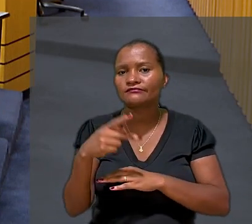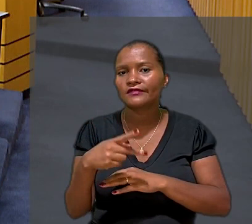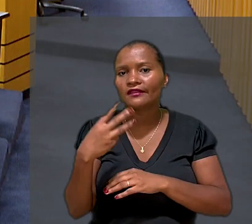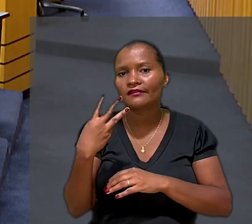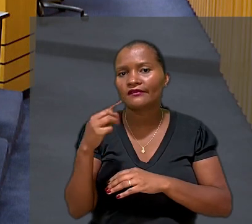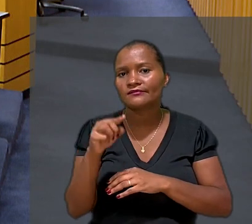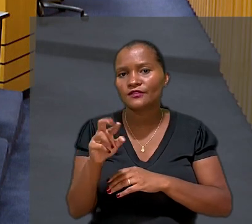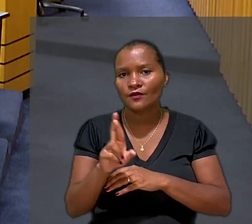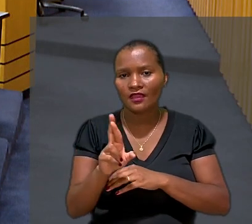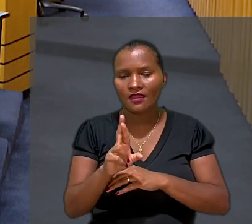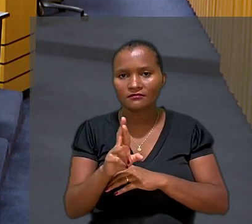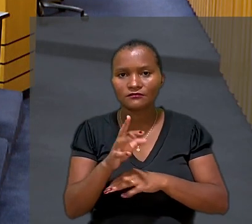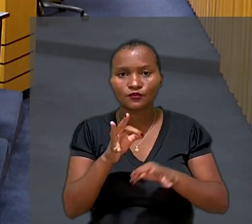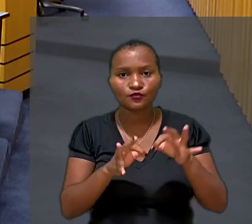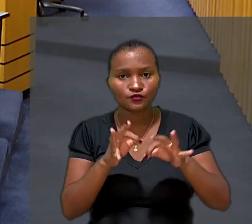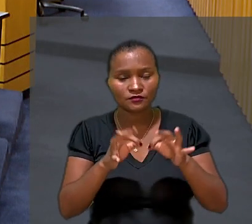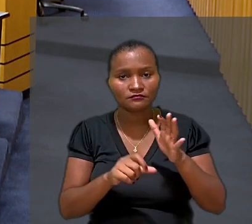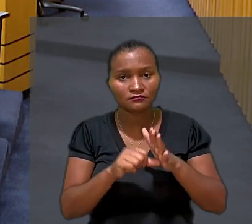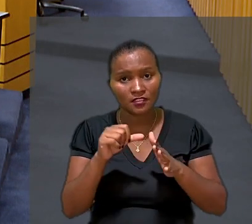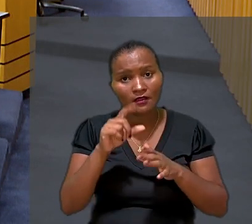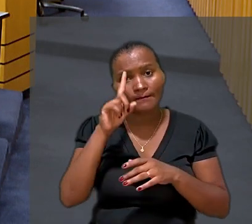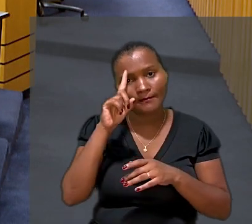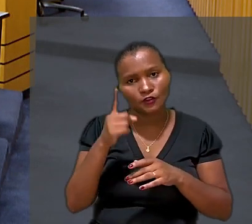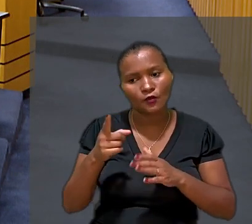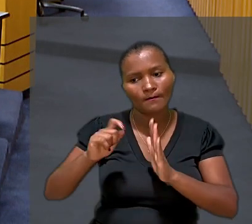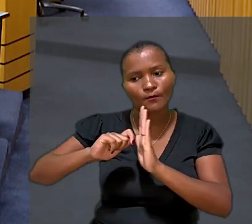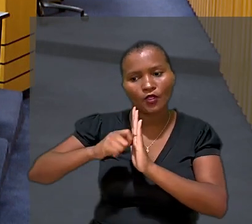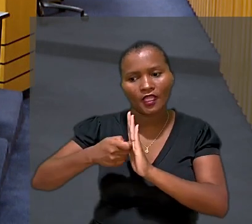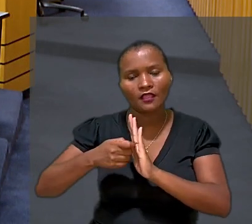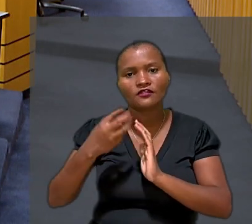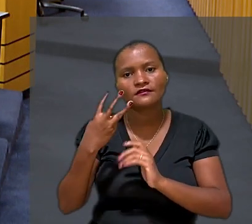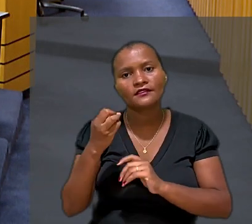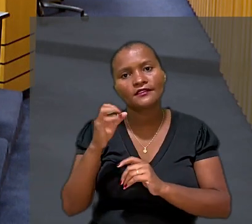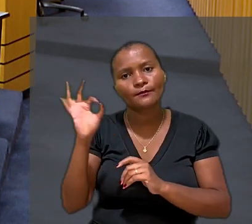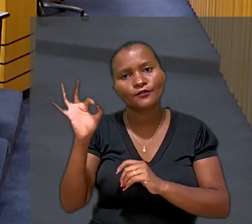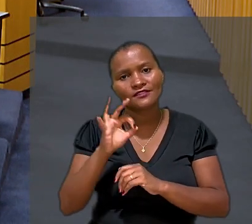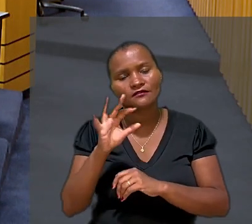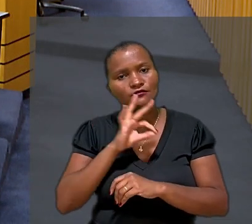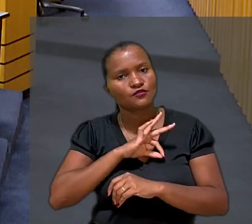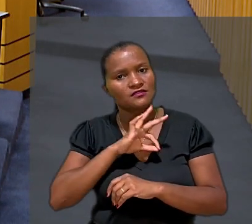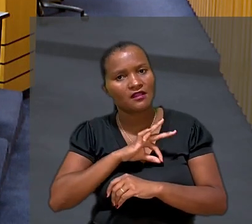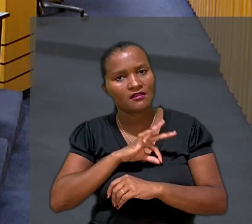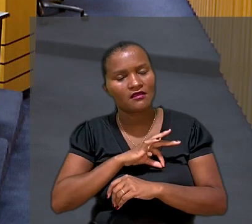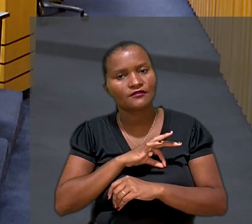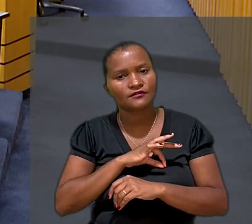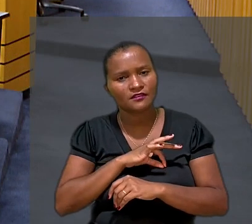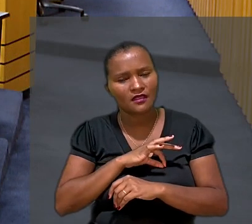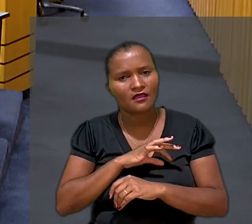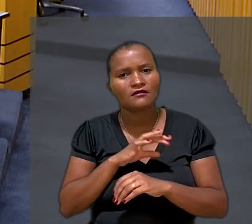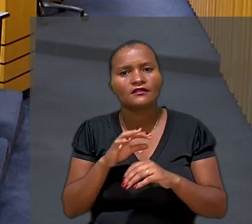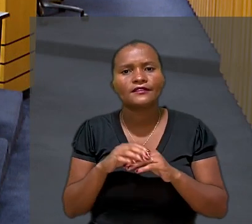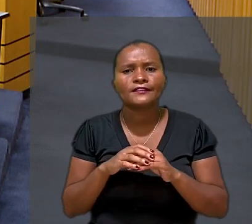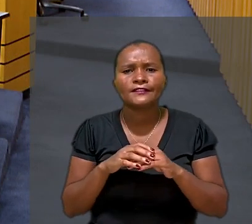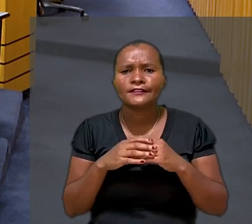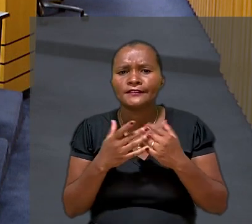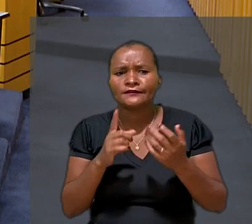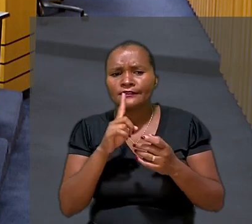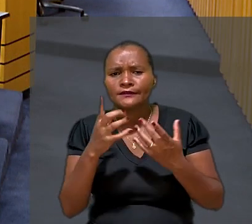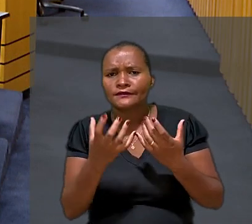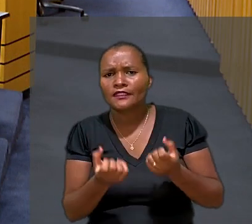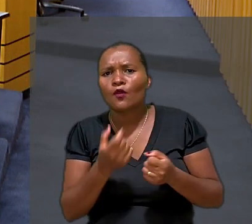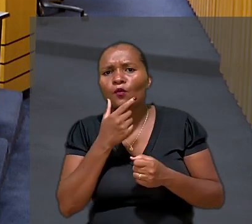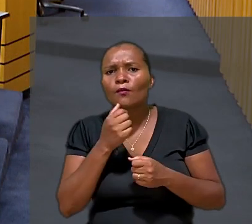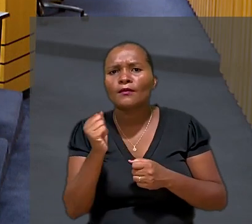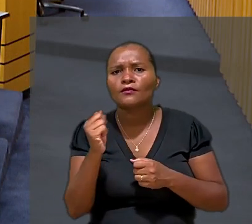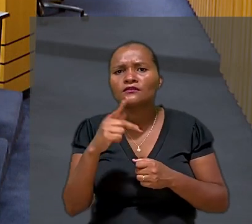mil. O juízo de primeiro grau, então, determinou o bloqueio de 30% dos proventos. Ao contestar a medida,